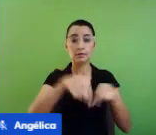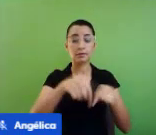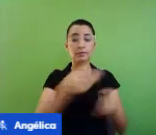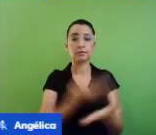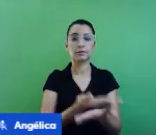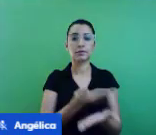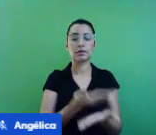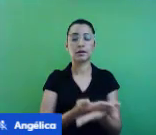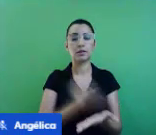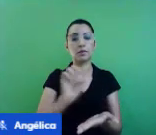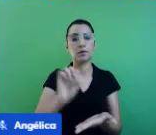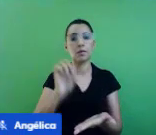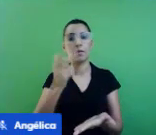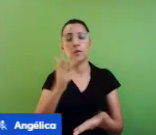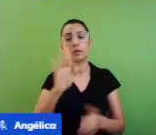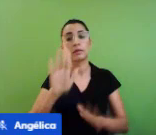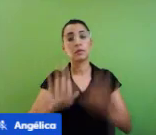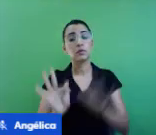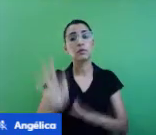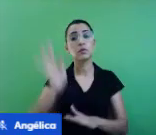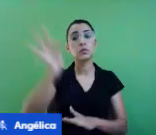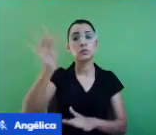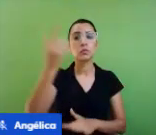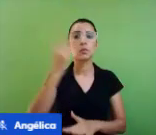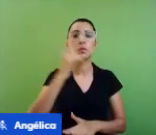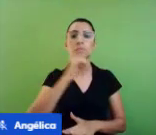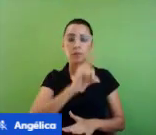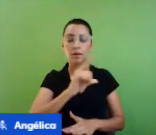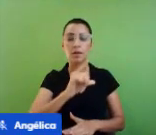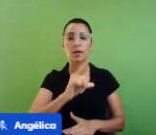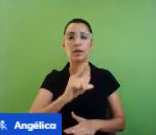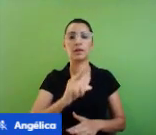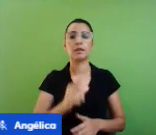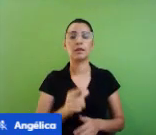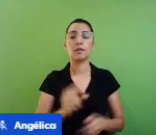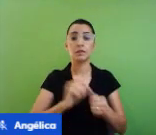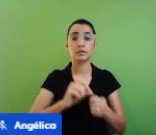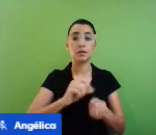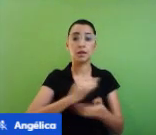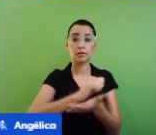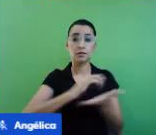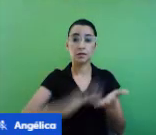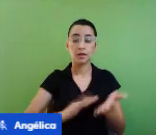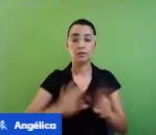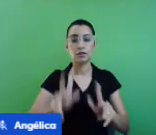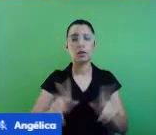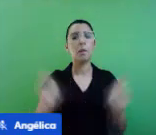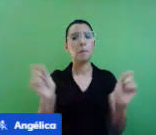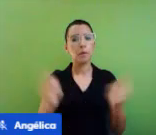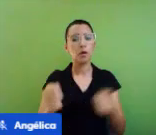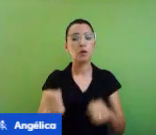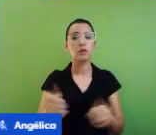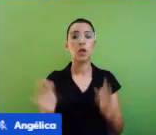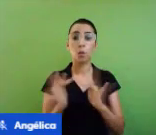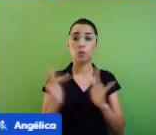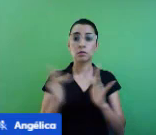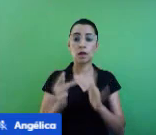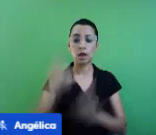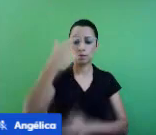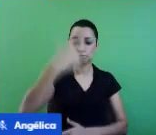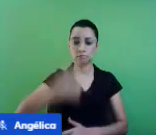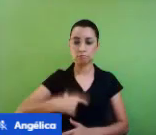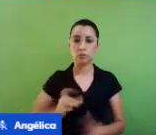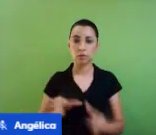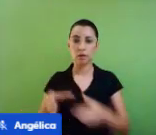que venha a desenvolver, podem entrar em contato conosco para compartilharmos essas ideias novas,